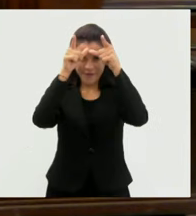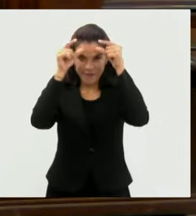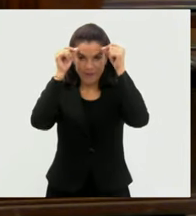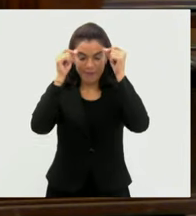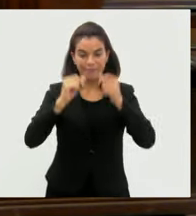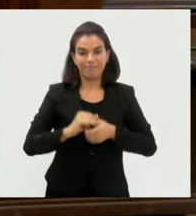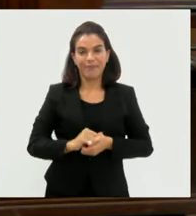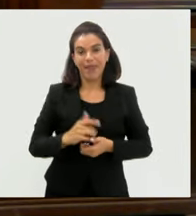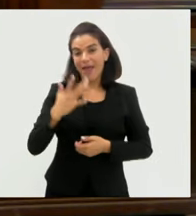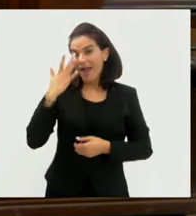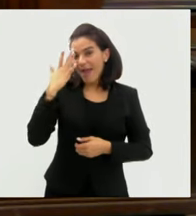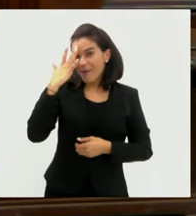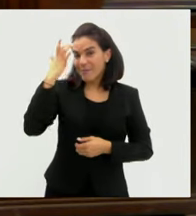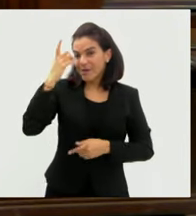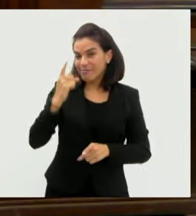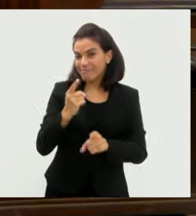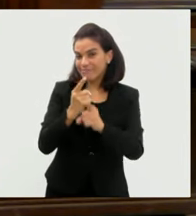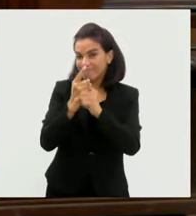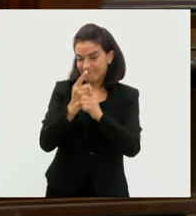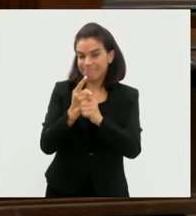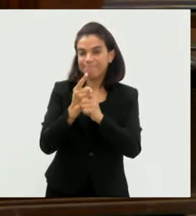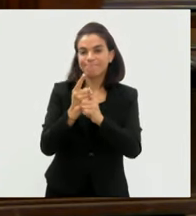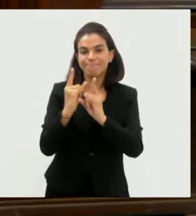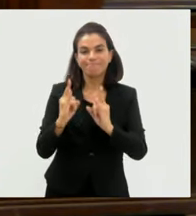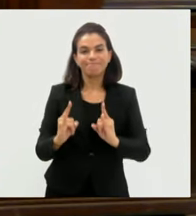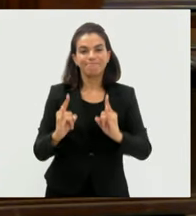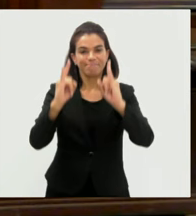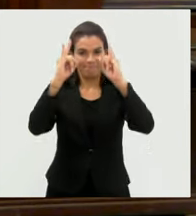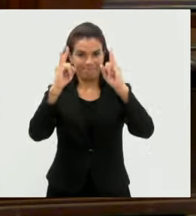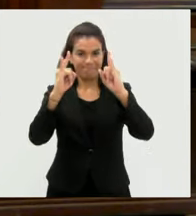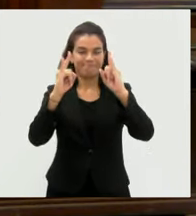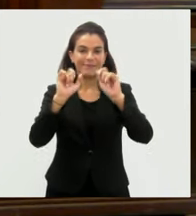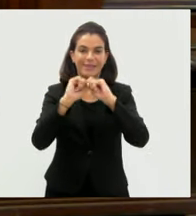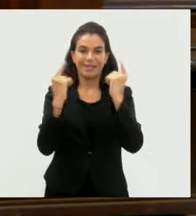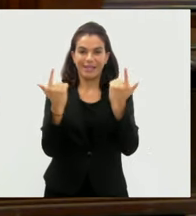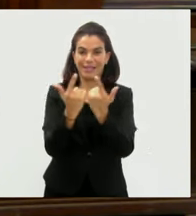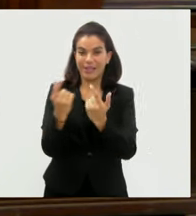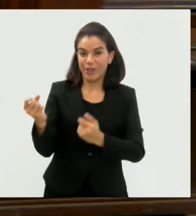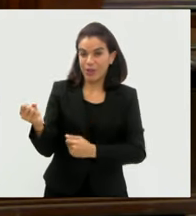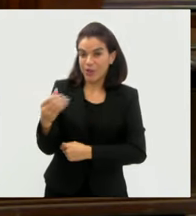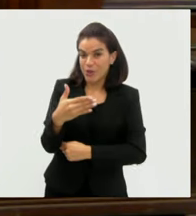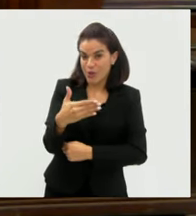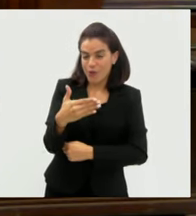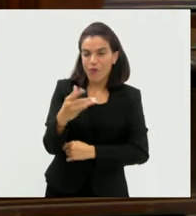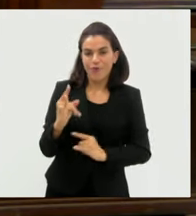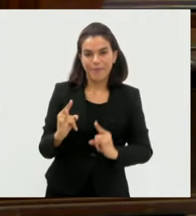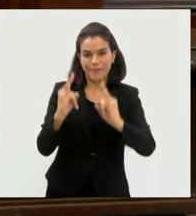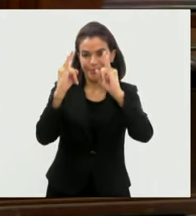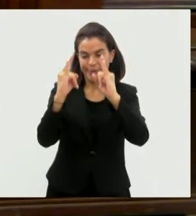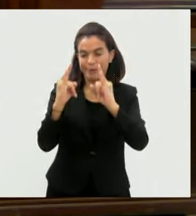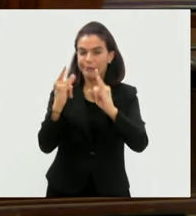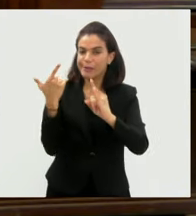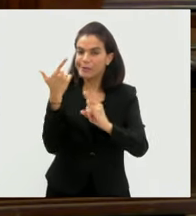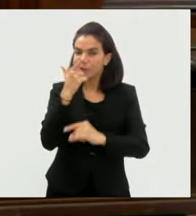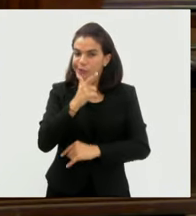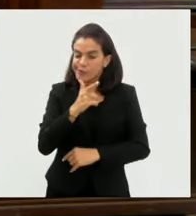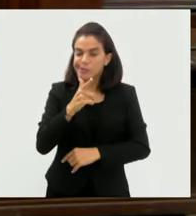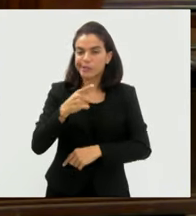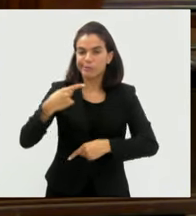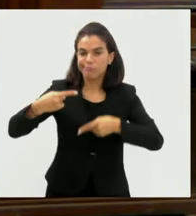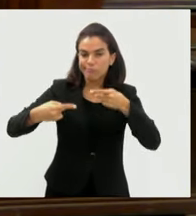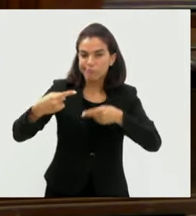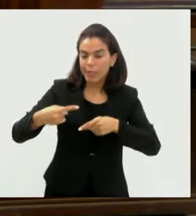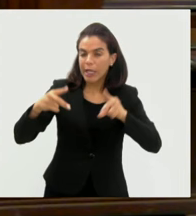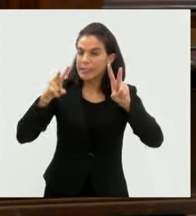até amanhã, lá no prédio da Assembleia Legislativa, no novo prédio, para que possamos enfrentar assuntos que